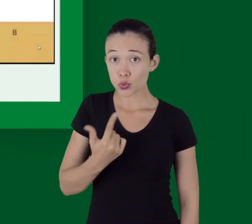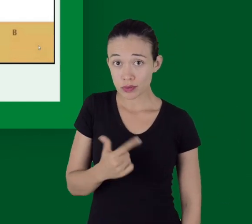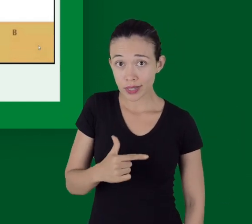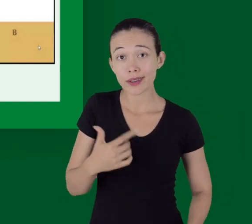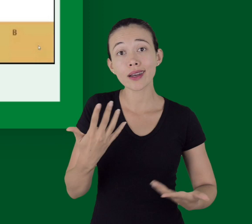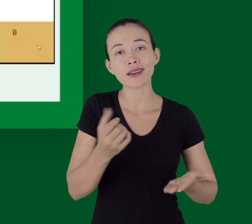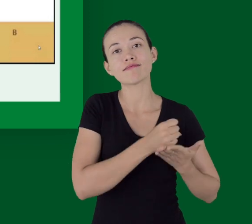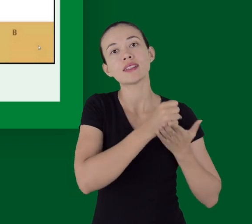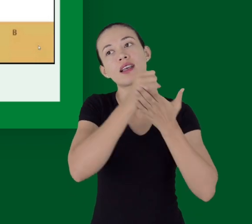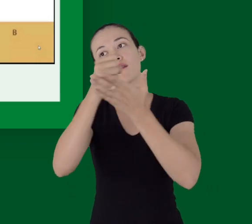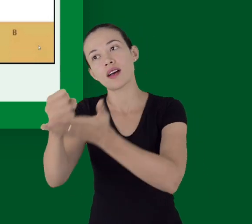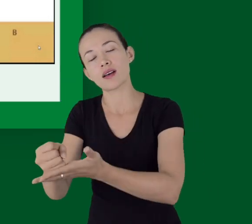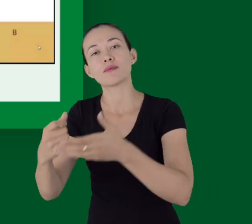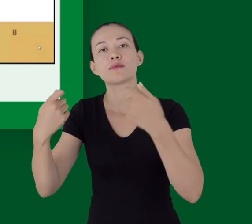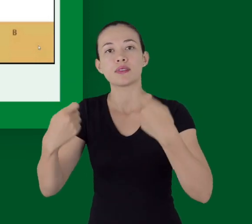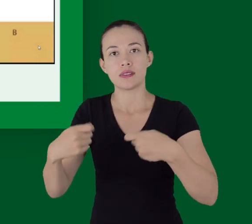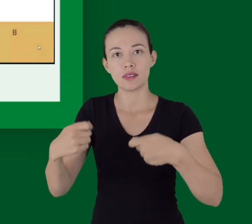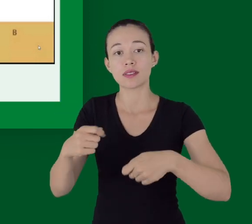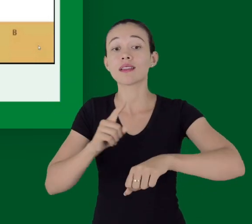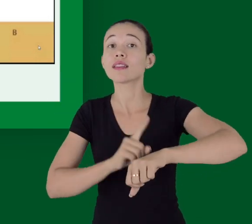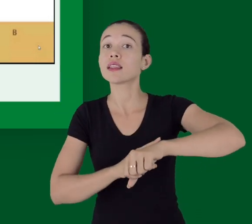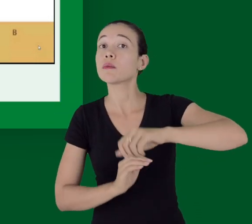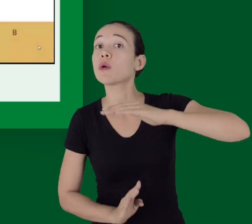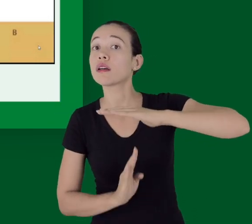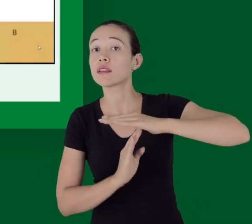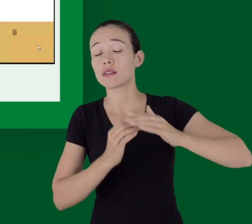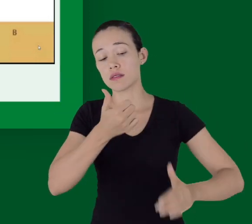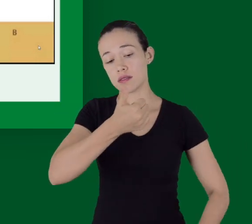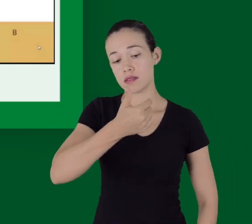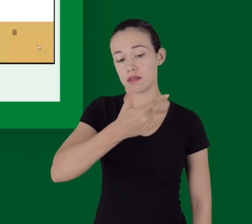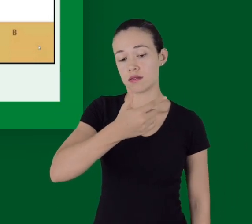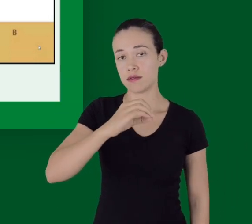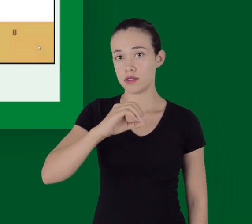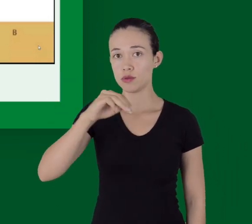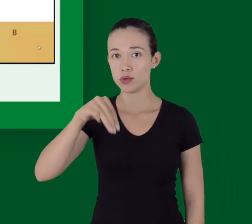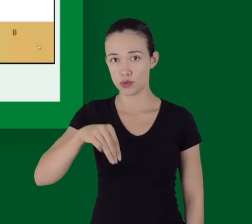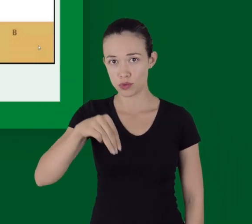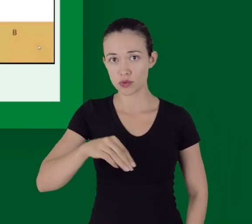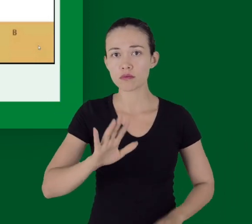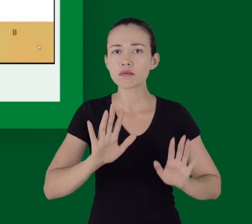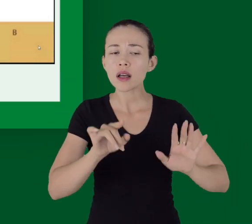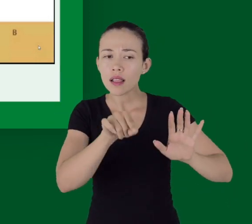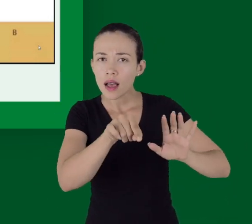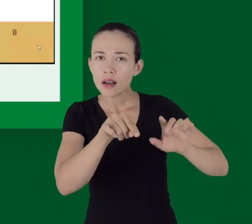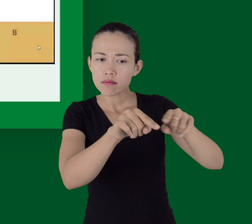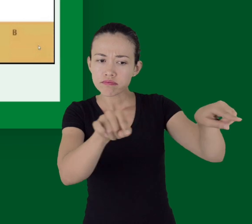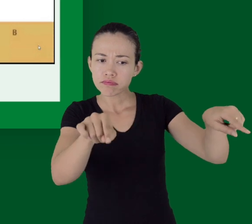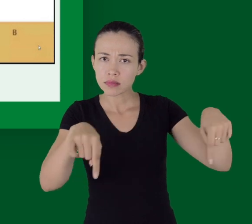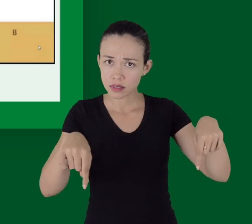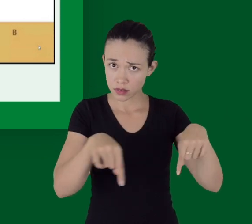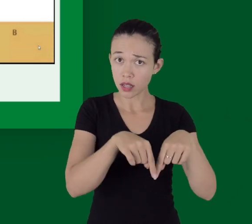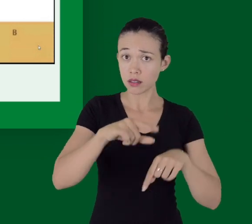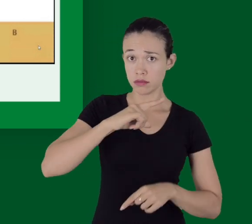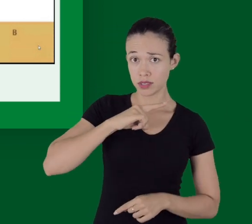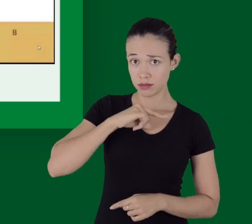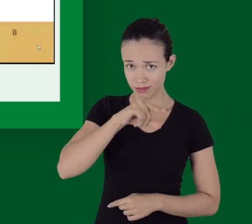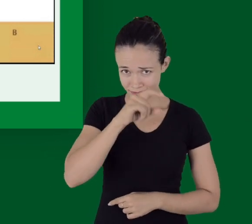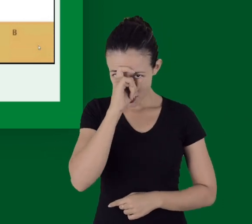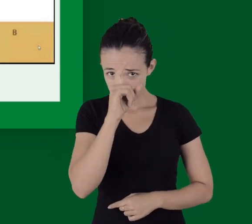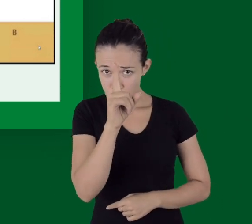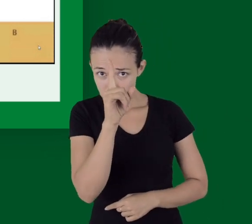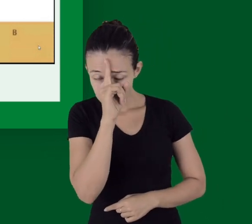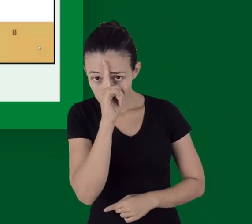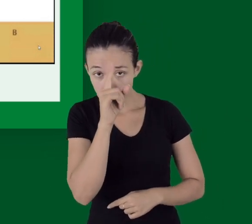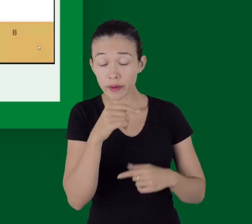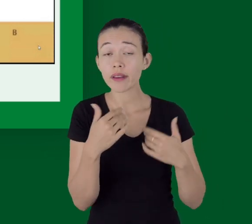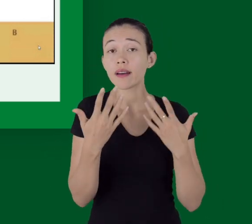transferir o paciente. Então, a gente considera até 120 minutos. Se for no mesmo hospital que tem, né, hemodinâmica, por exemplo, o paciente chega